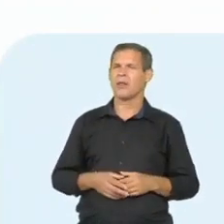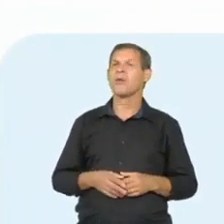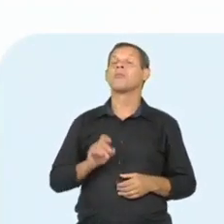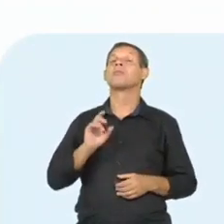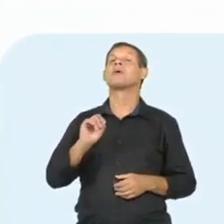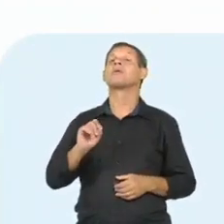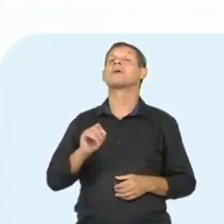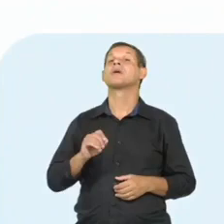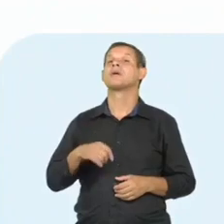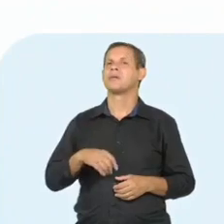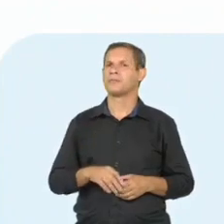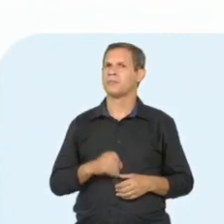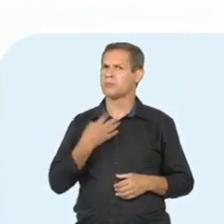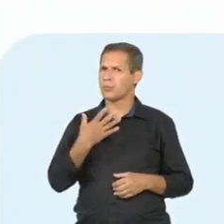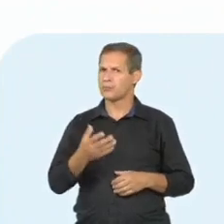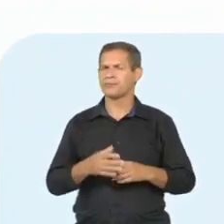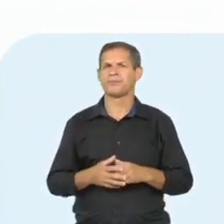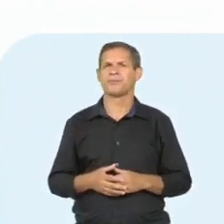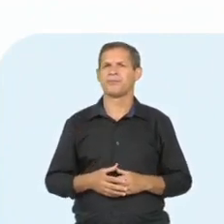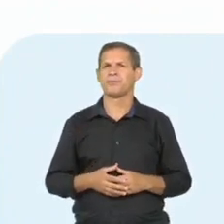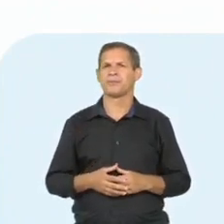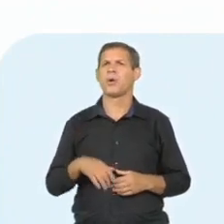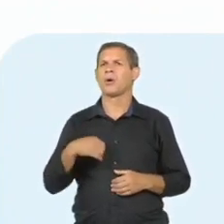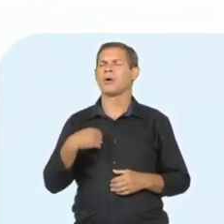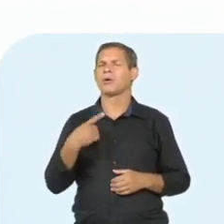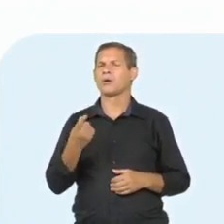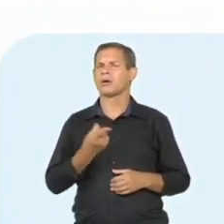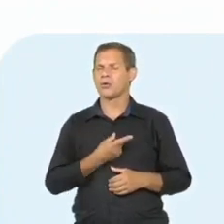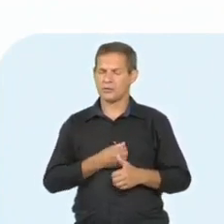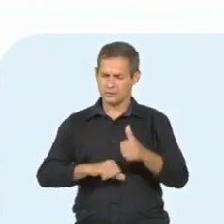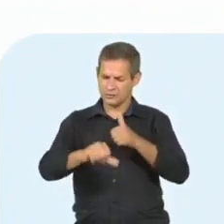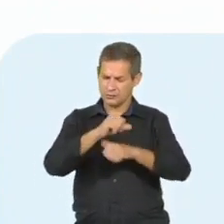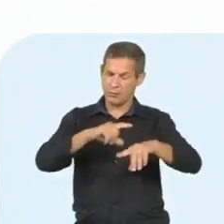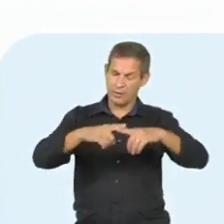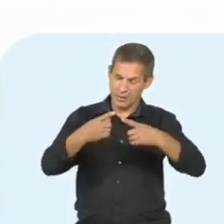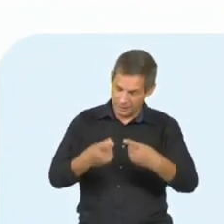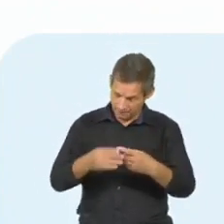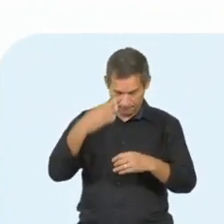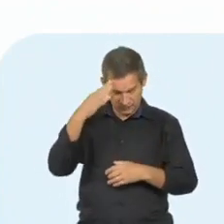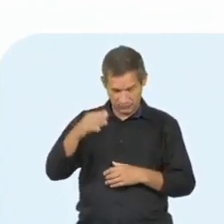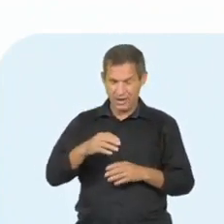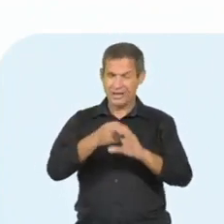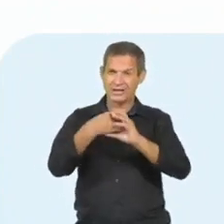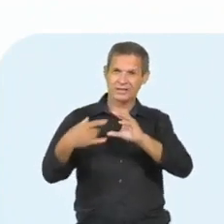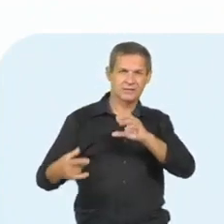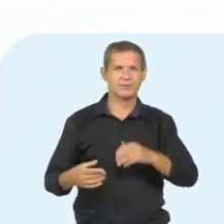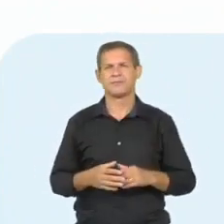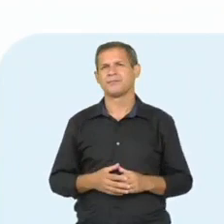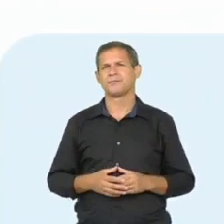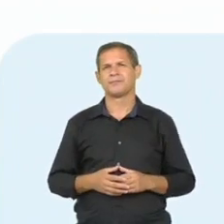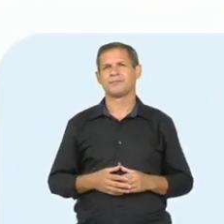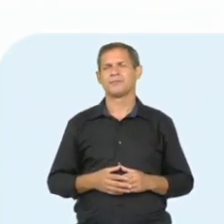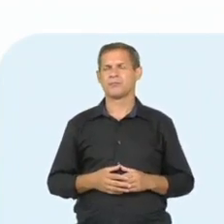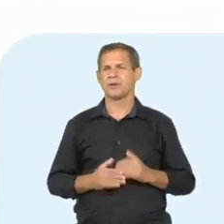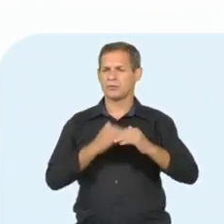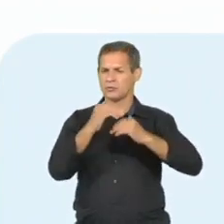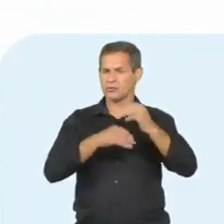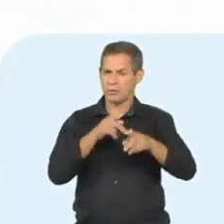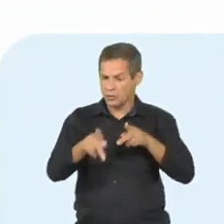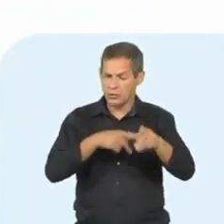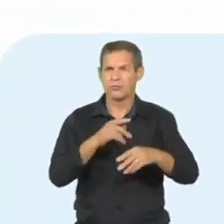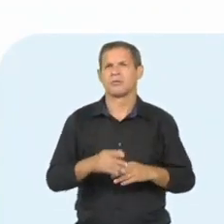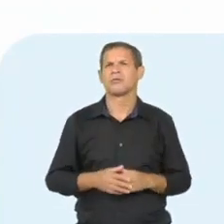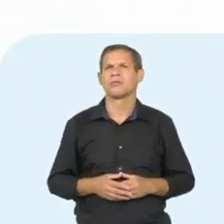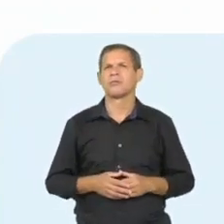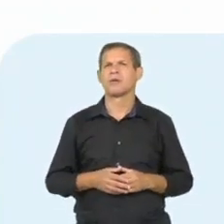quê? Bom, a nossa transição ela é principalmente caracterizada pelo crescimento